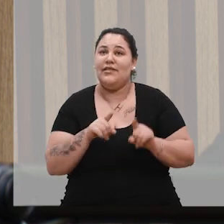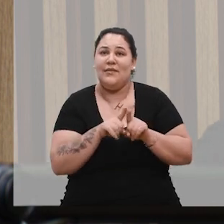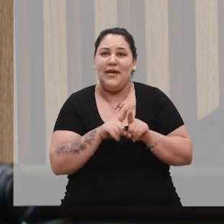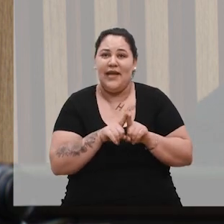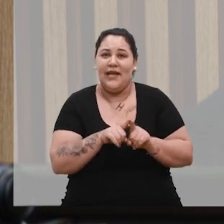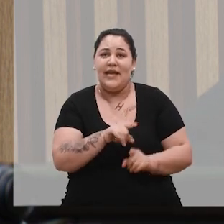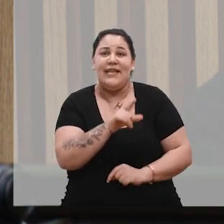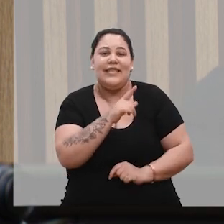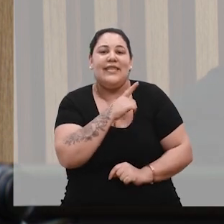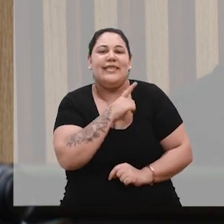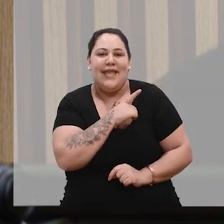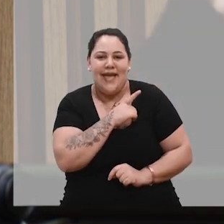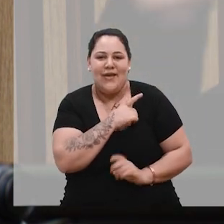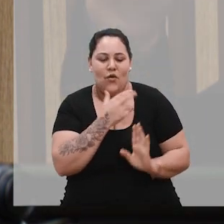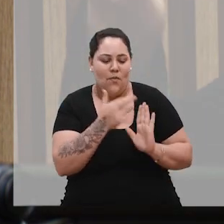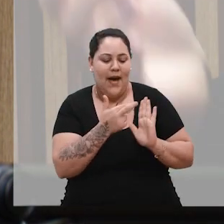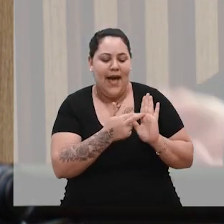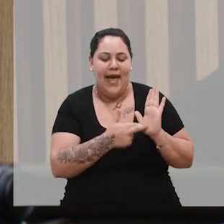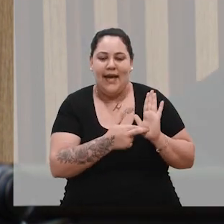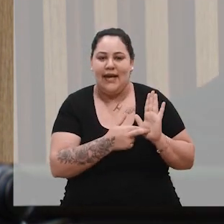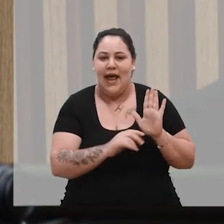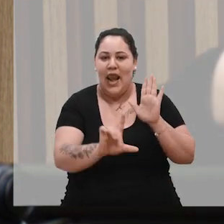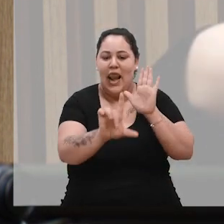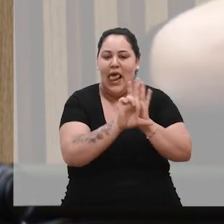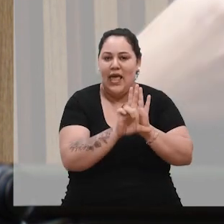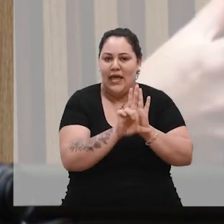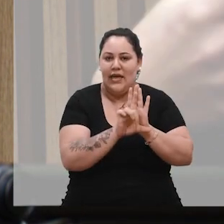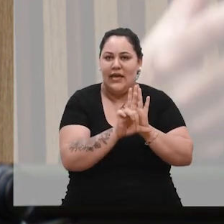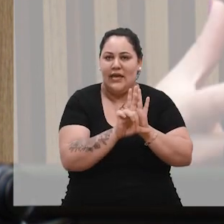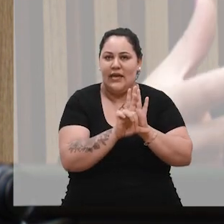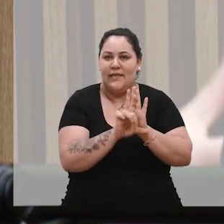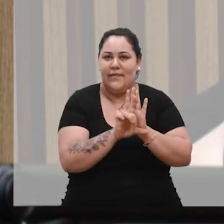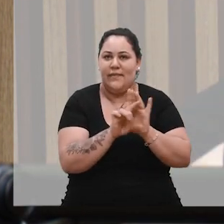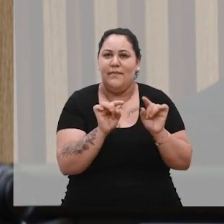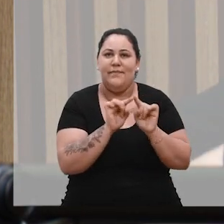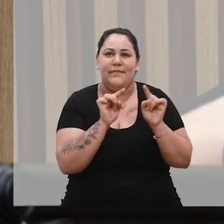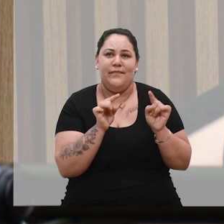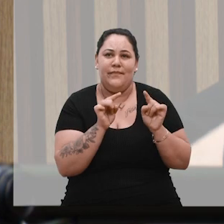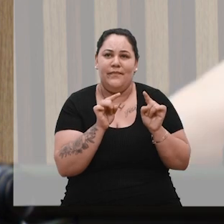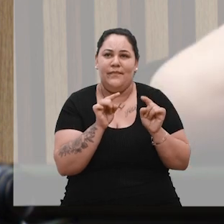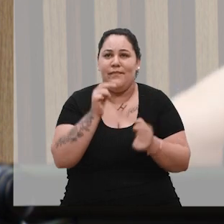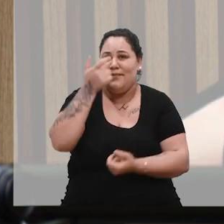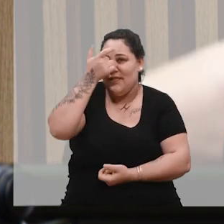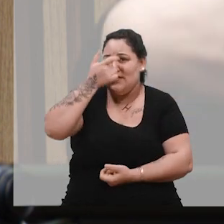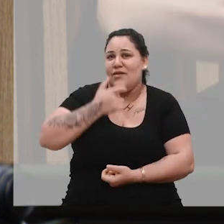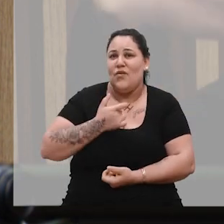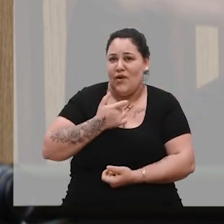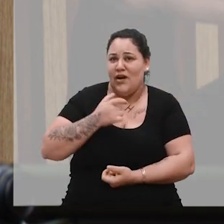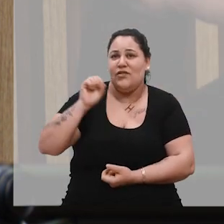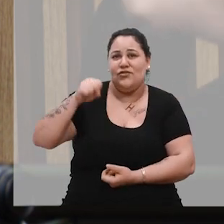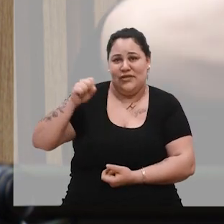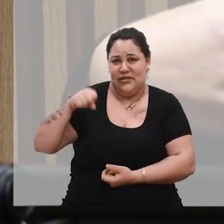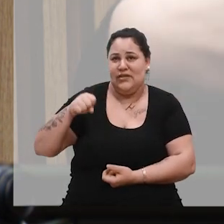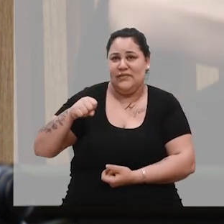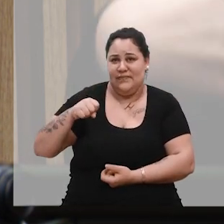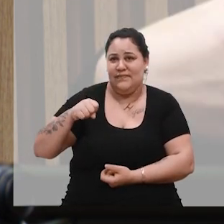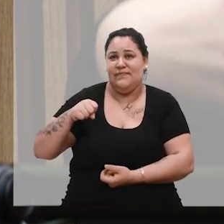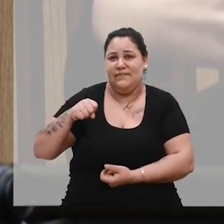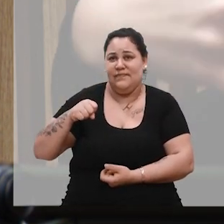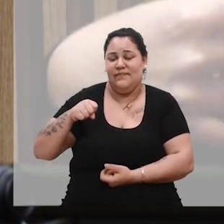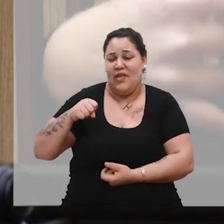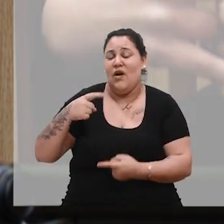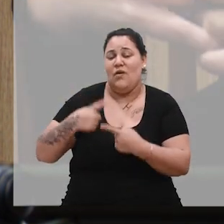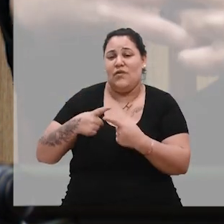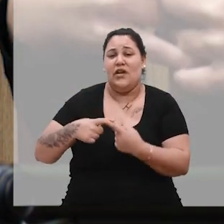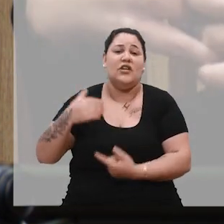assim, existe uma normativa? Existe, mas eu acho que o lado humano vai ser sempre uma coisa que qualquer